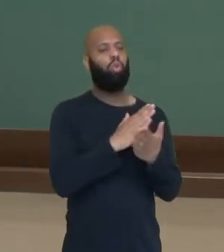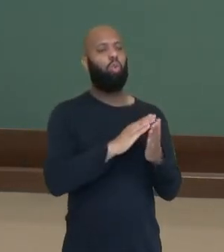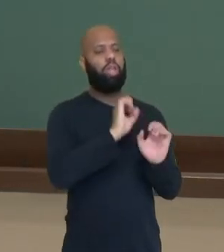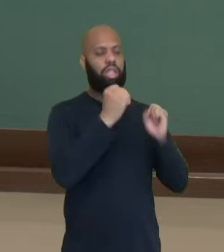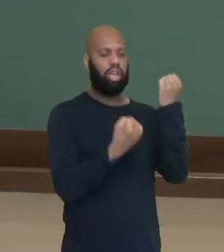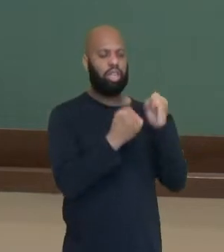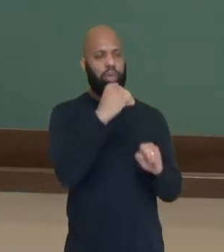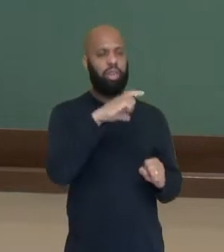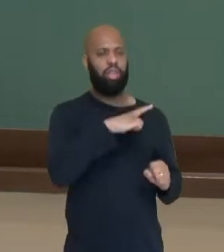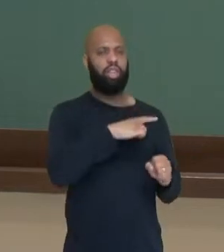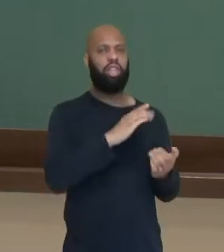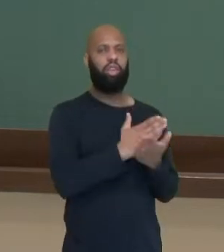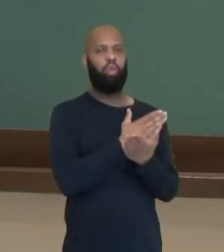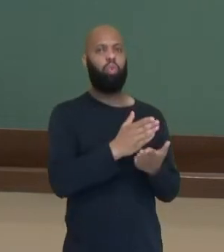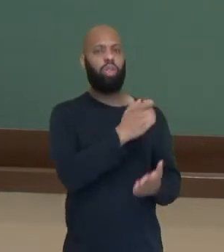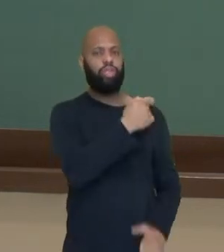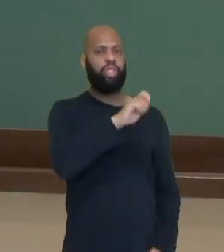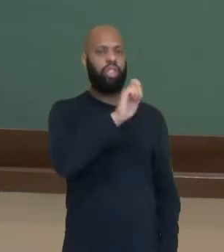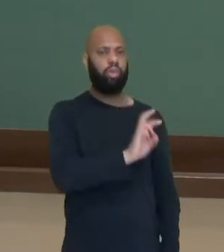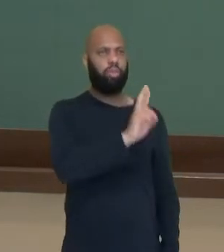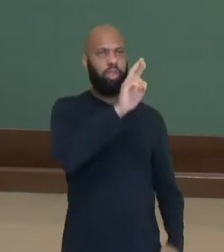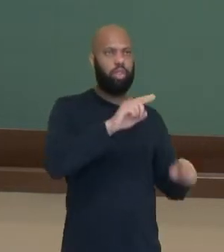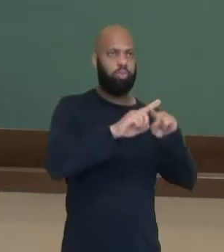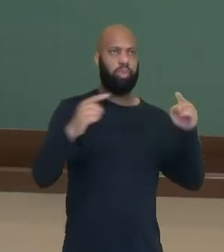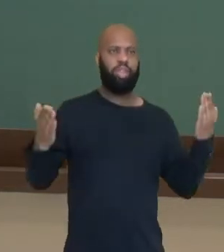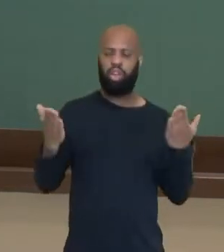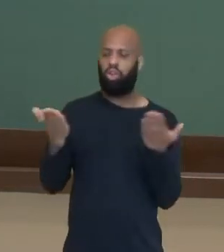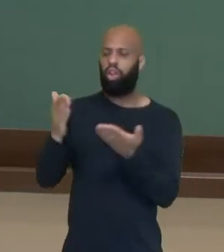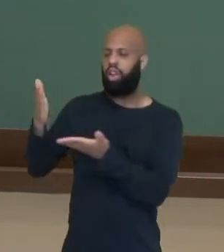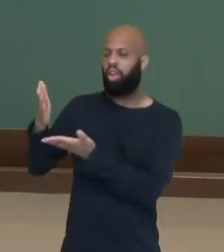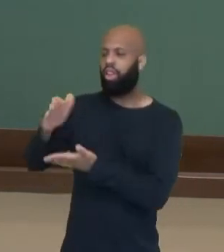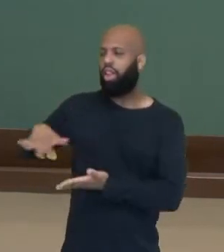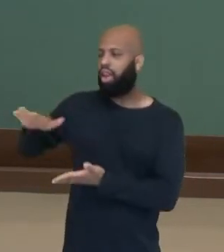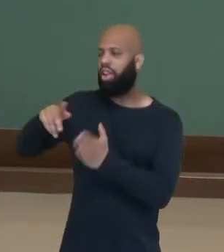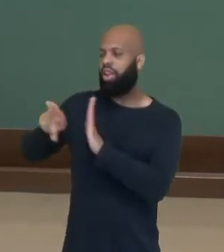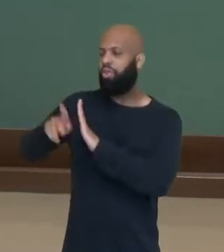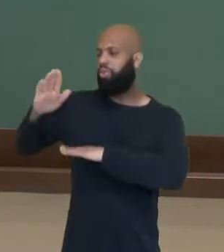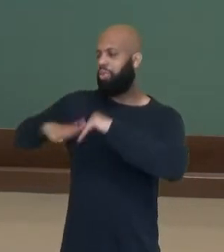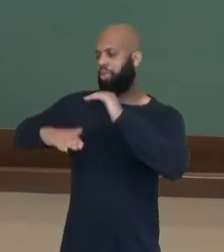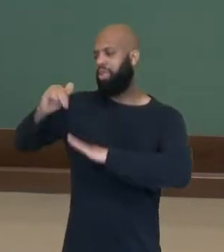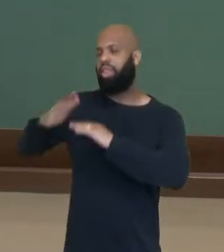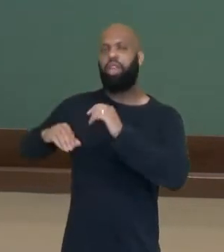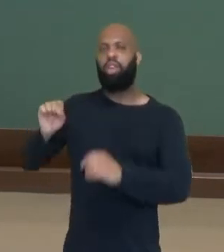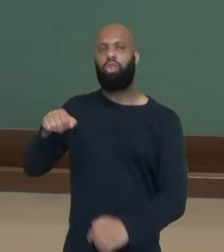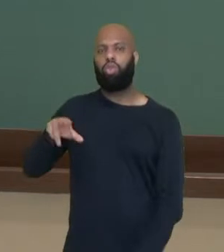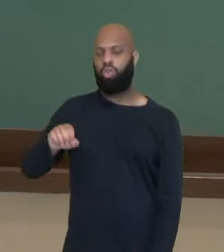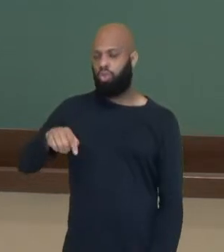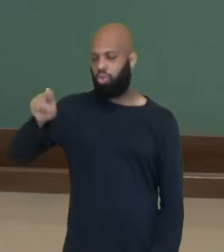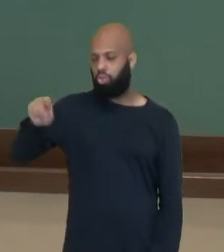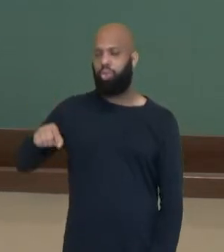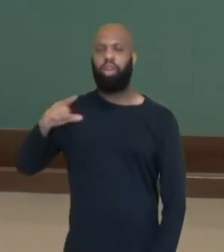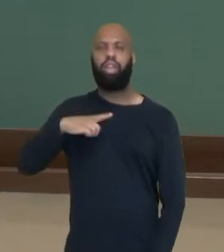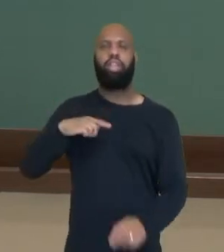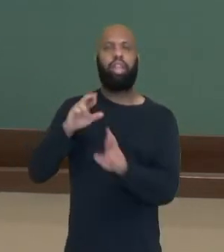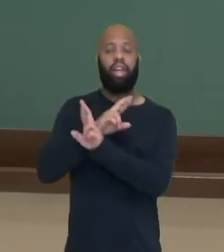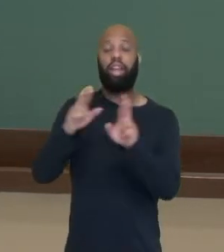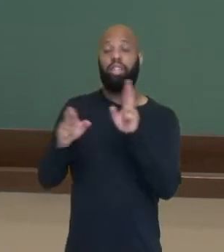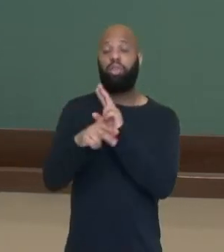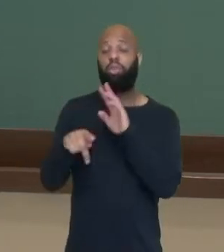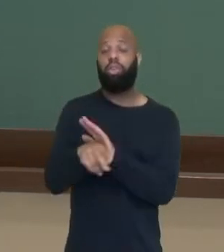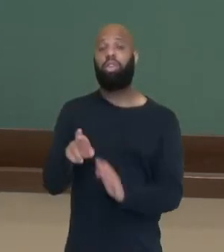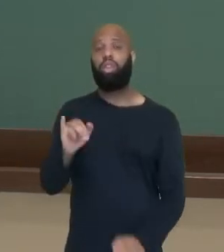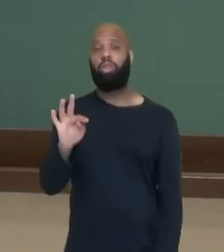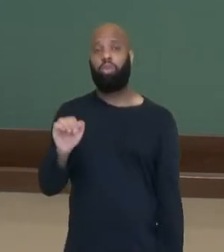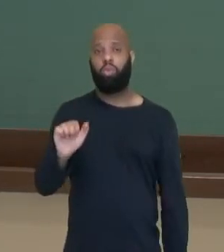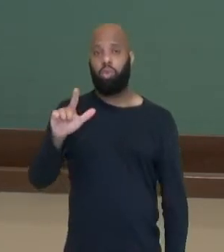federações que representam. Já o mundo profissional do sumô, que tem os rituais associados, que tem a questão